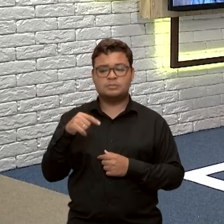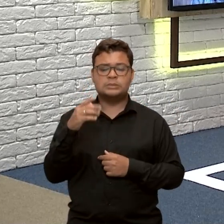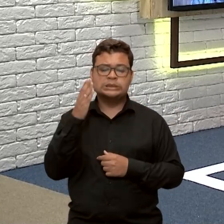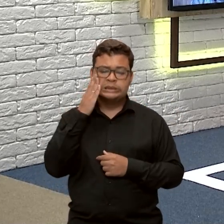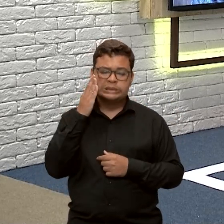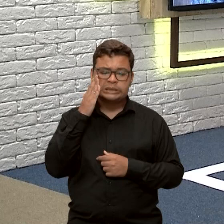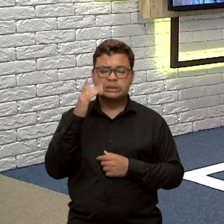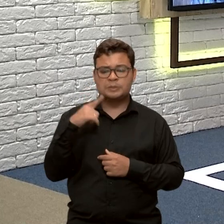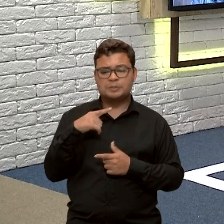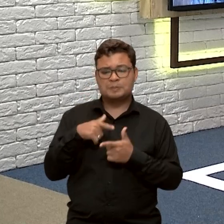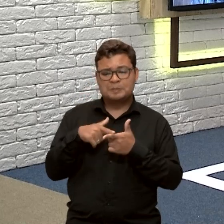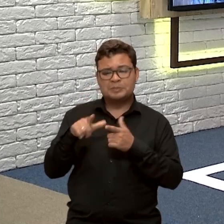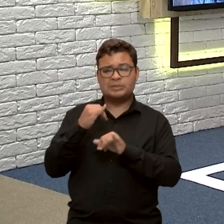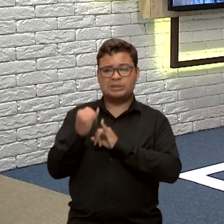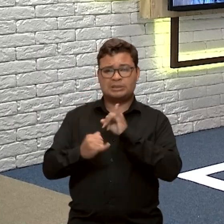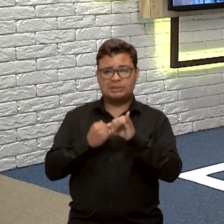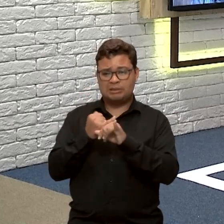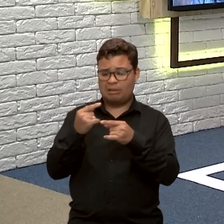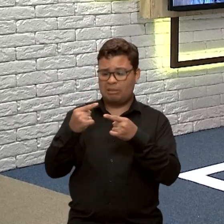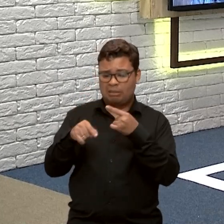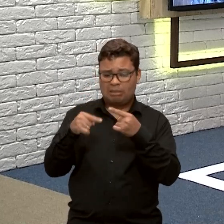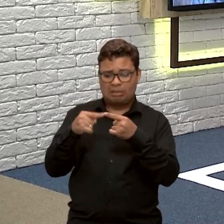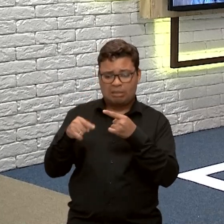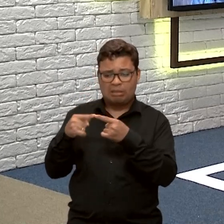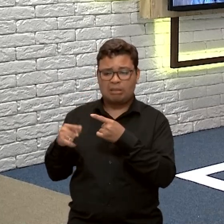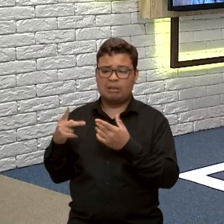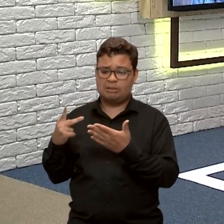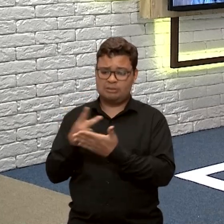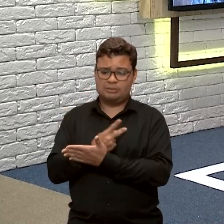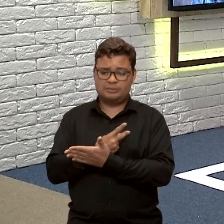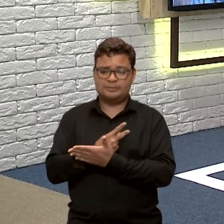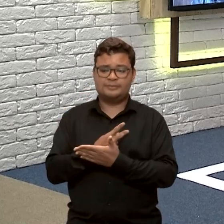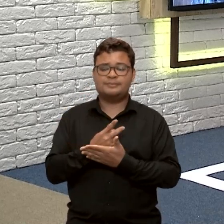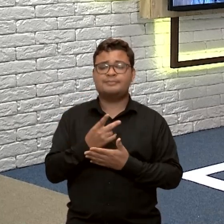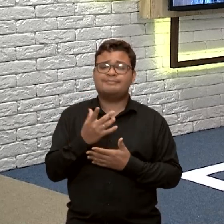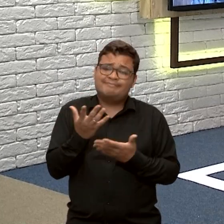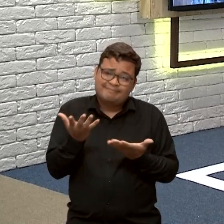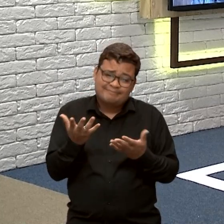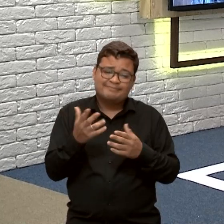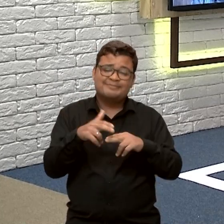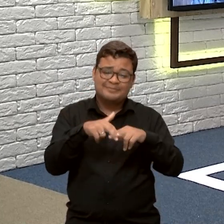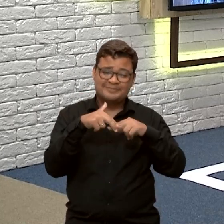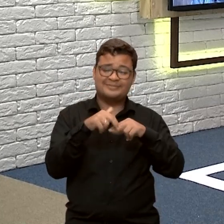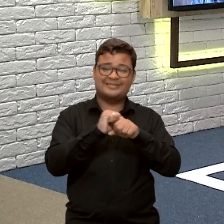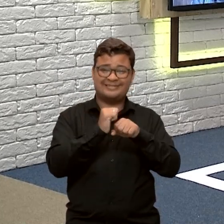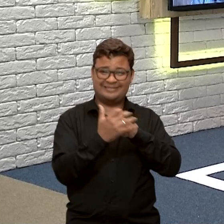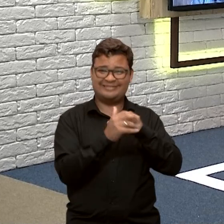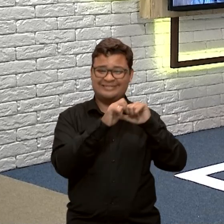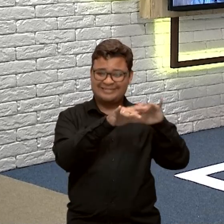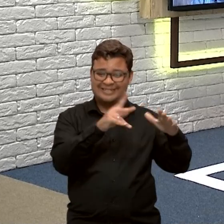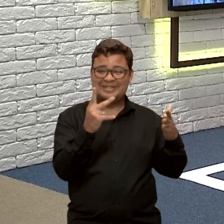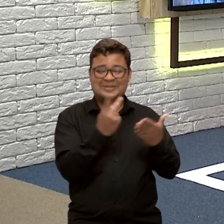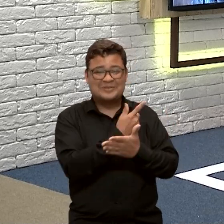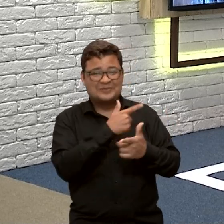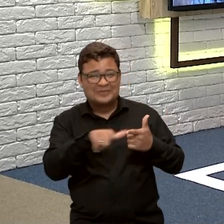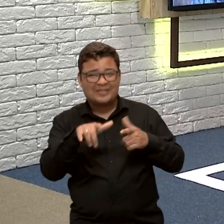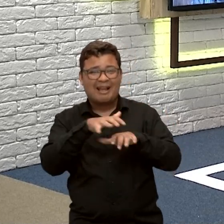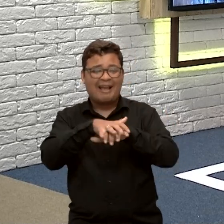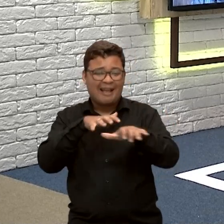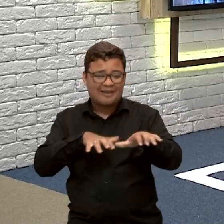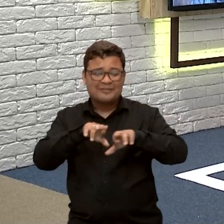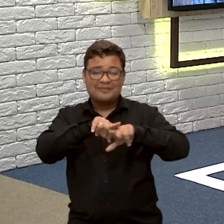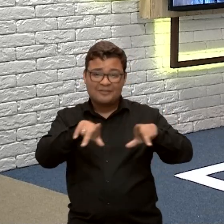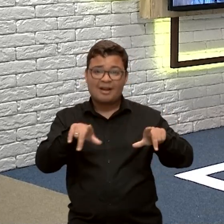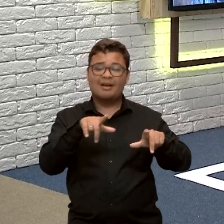daqui a pouco, só para passar um pouquinho a palavra também para o professor João, daqui a pouco eu volto, viu, Wellington? Antes de passar a palavra para o professor João, pedir desculpa para